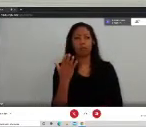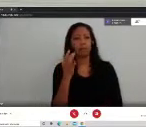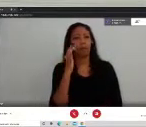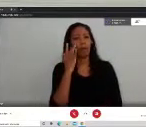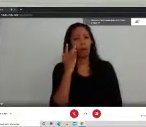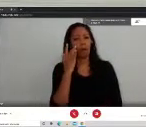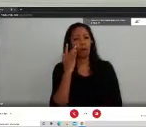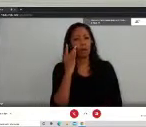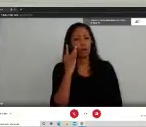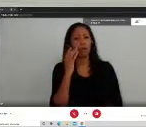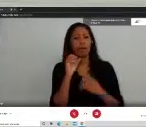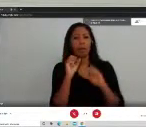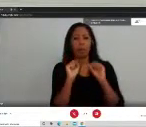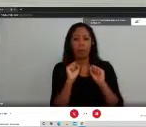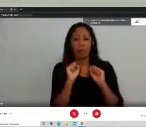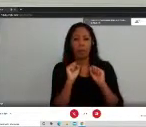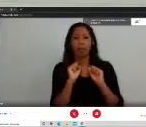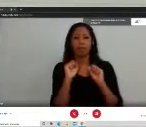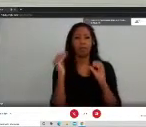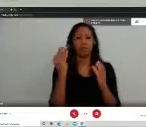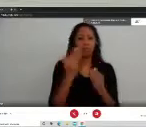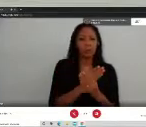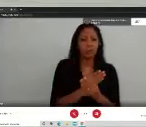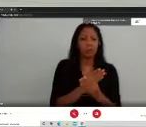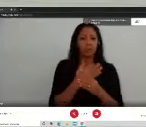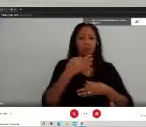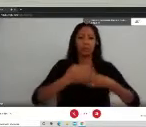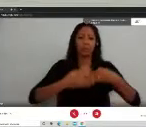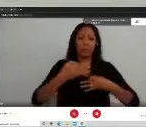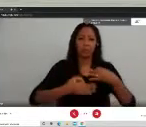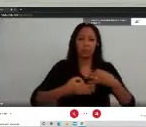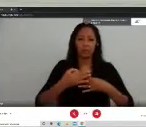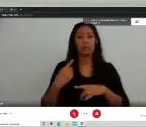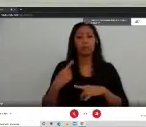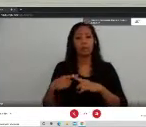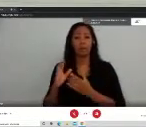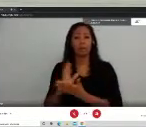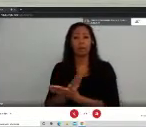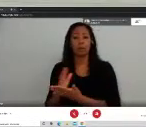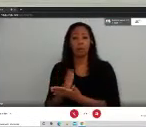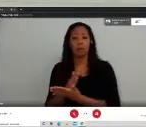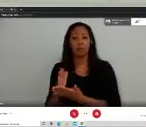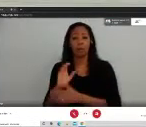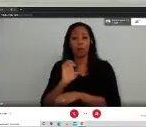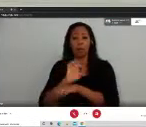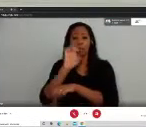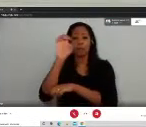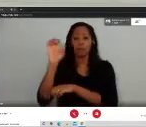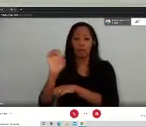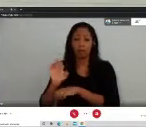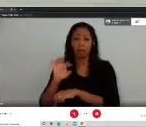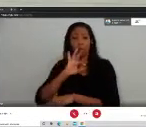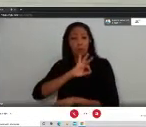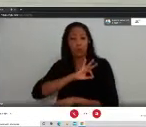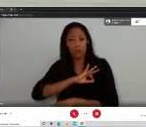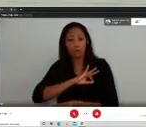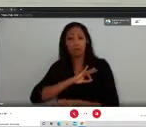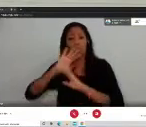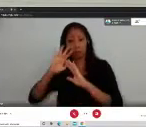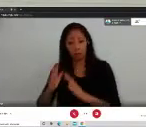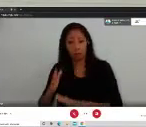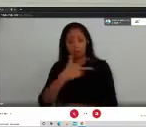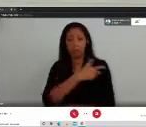alguma entrada na justiça, porque, como citei, alguns estados, policiais já estão sendo vacinados, fora da tabela federal.